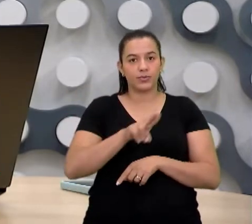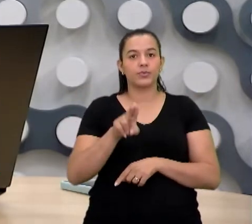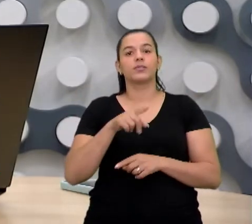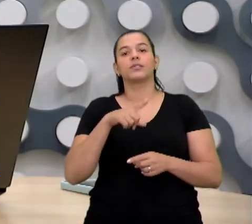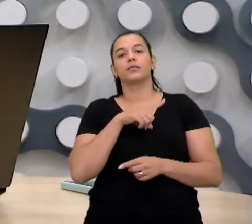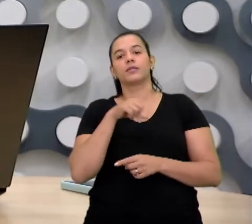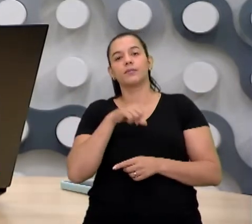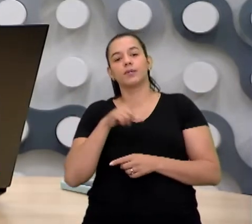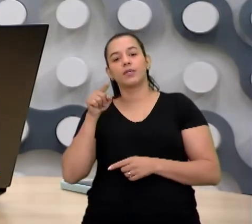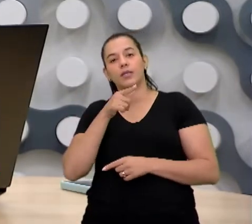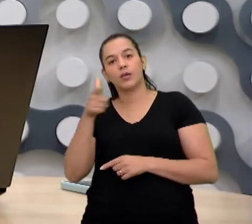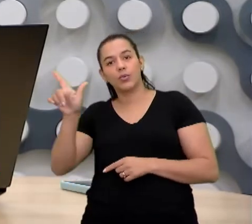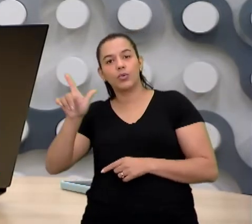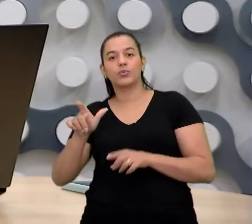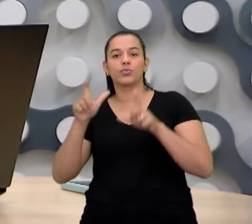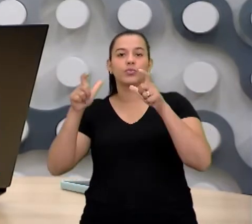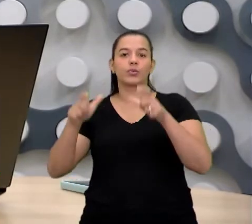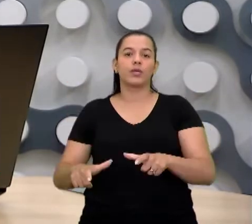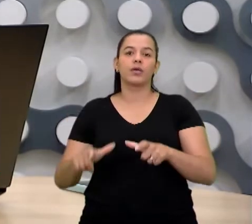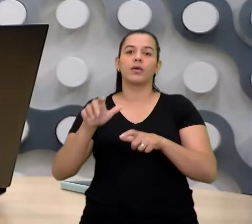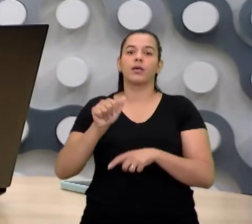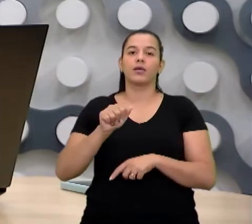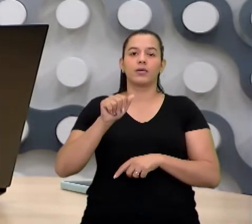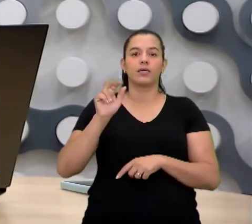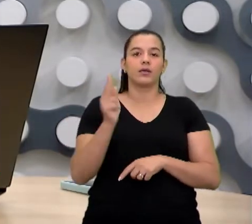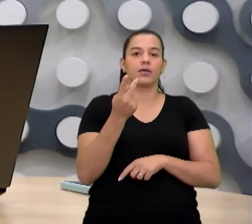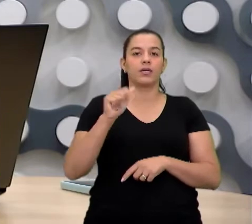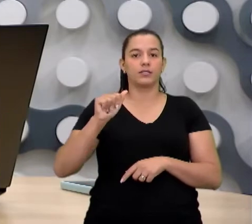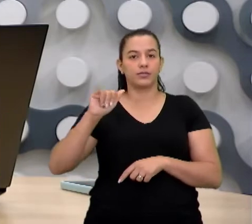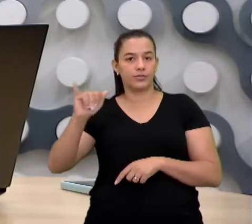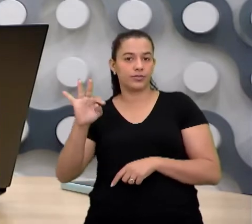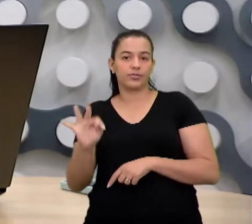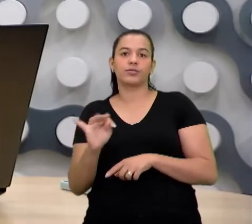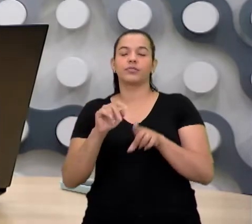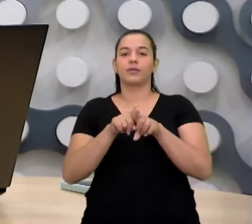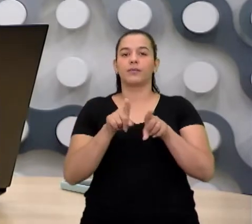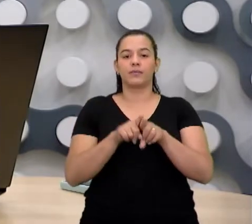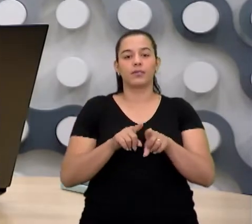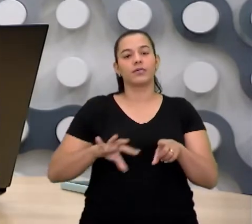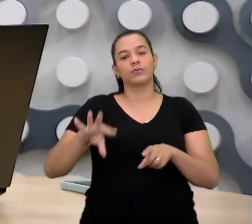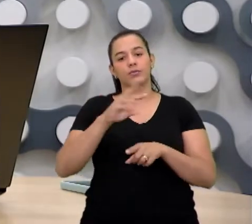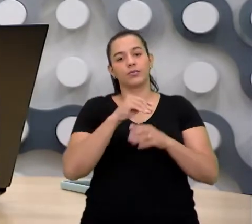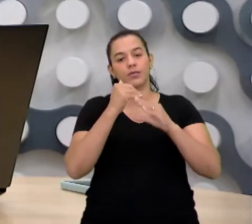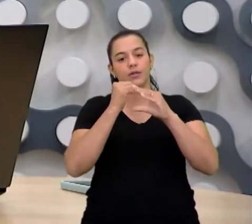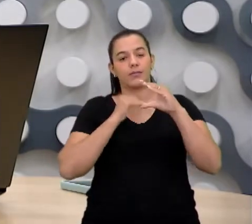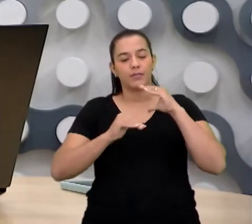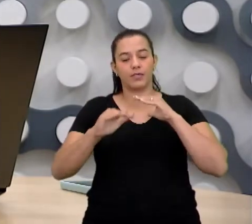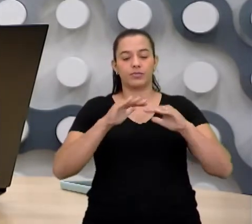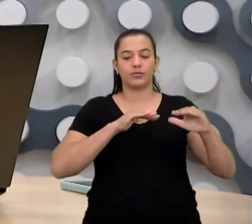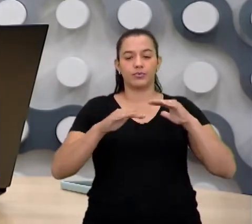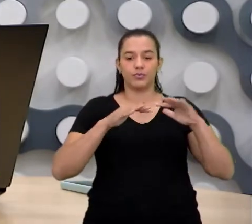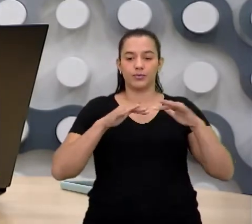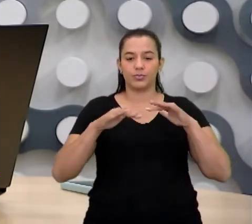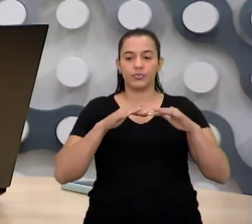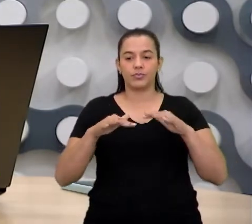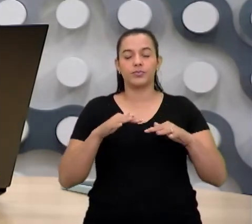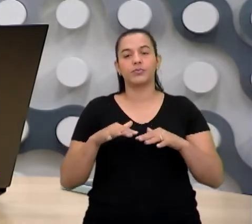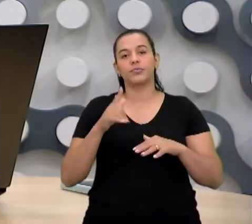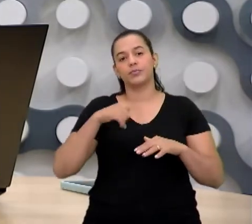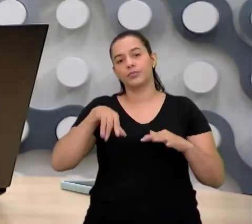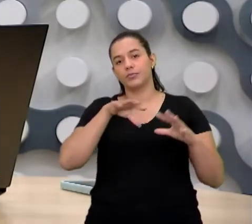quando teve lá o tremor de terra em 2010. Foi um tremor de terra, para vocês terem uma ideia, abaixo do tremor de terra, né,